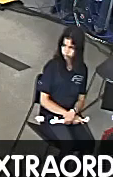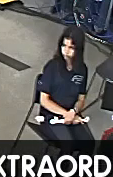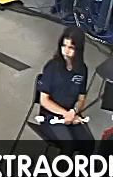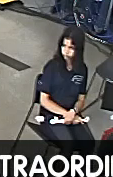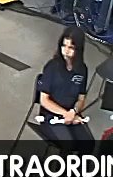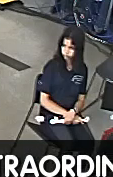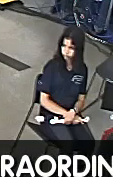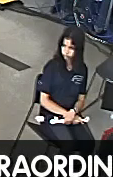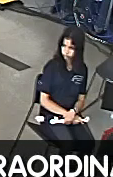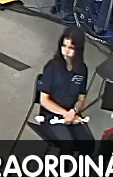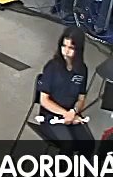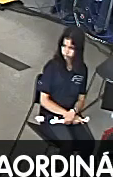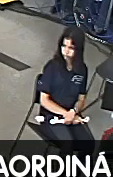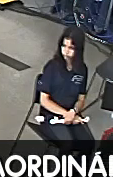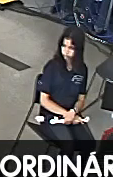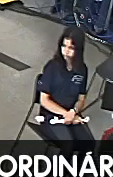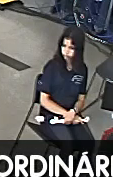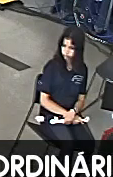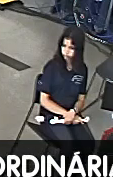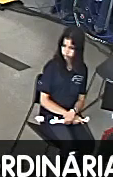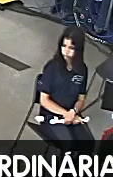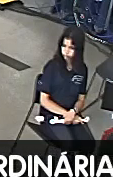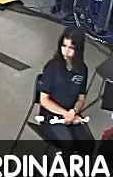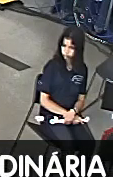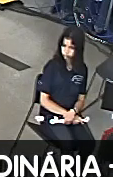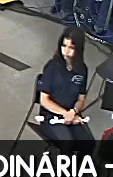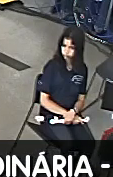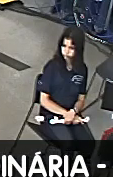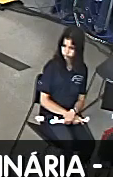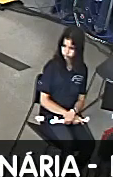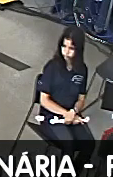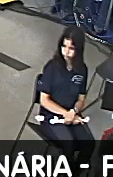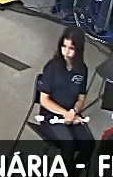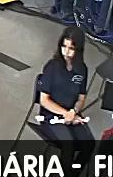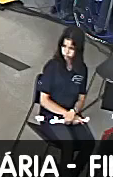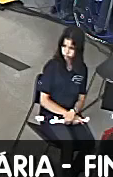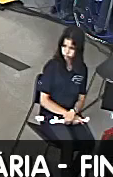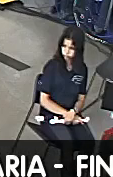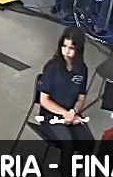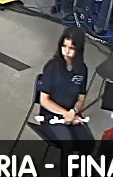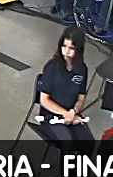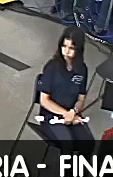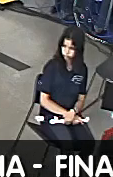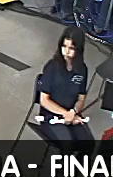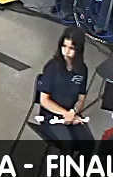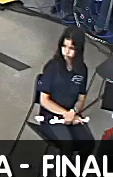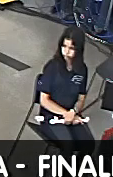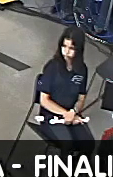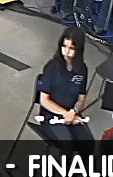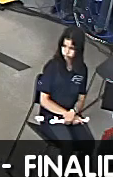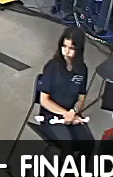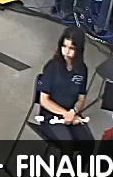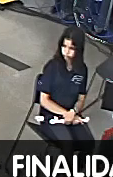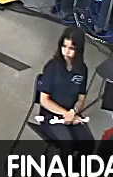nada. Mas nós que atuamos na base, sabemos dos desafios e